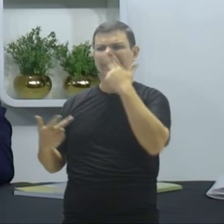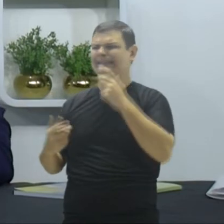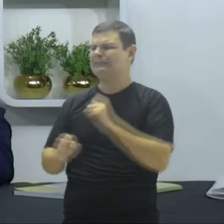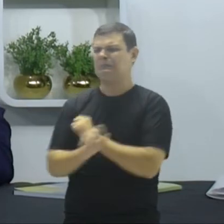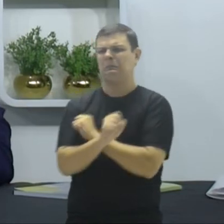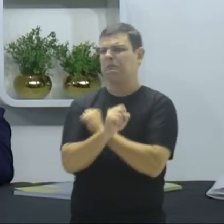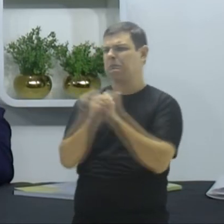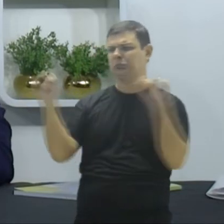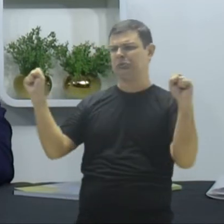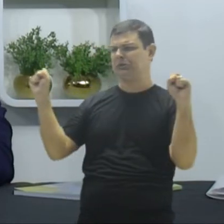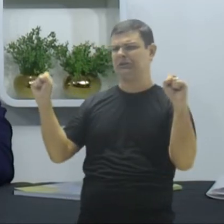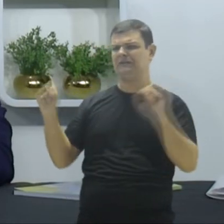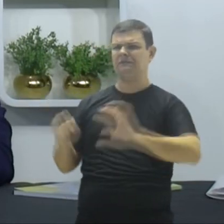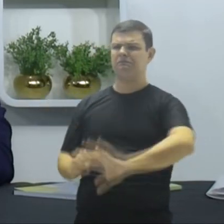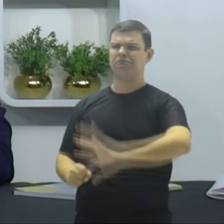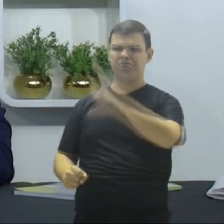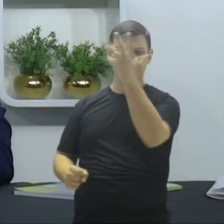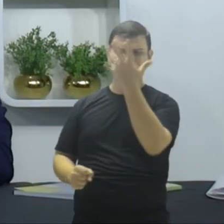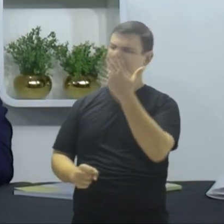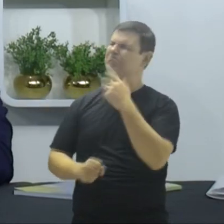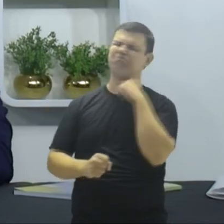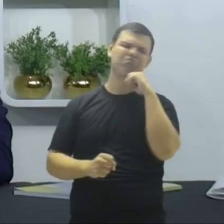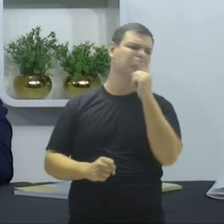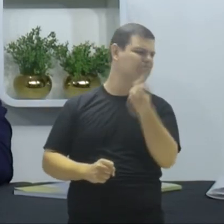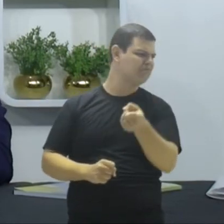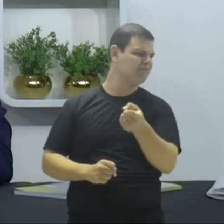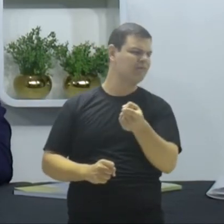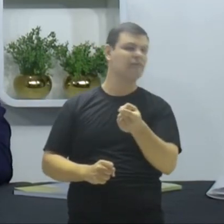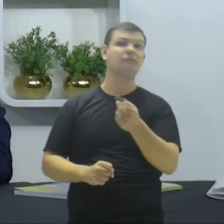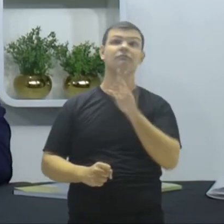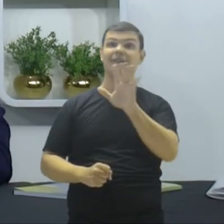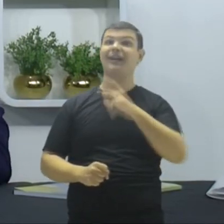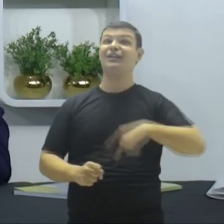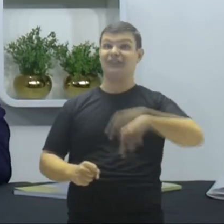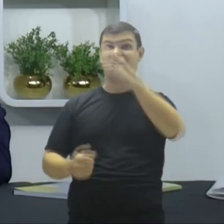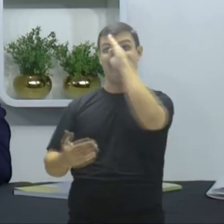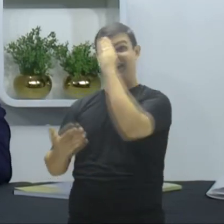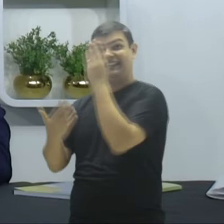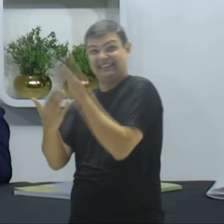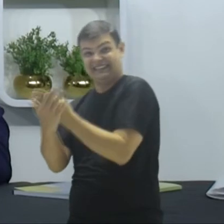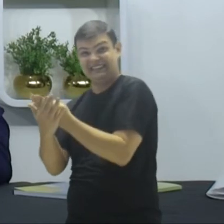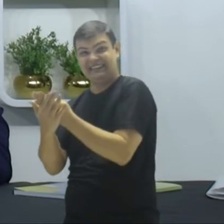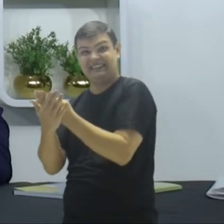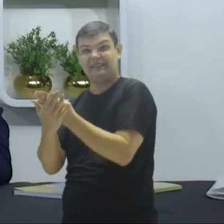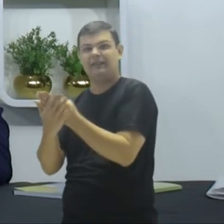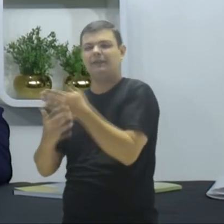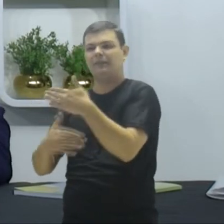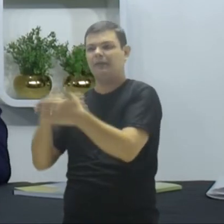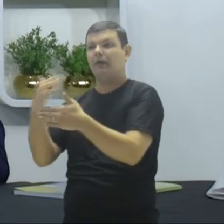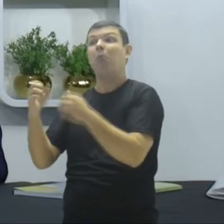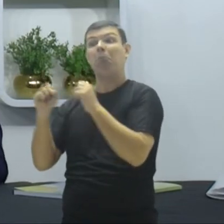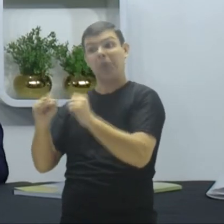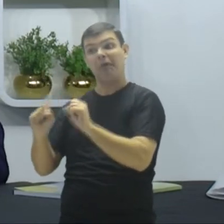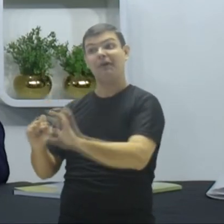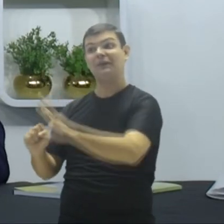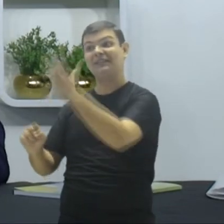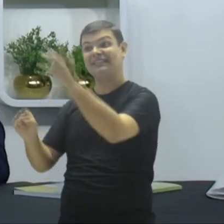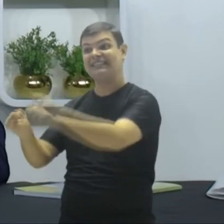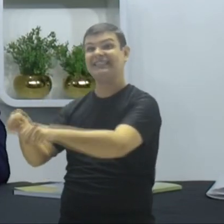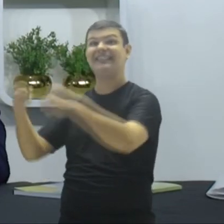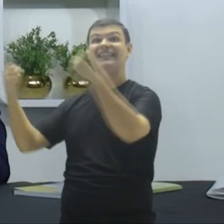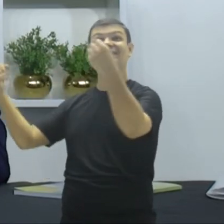impossíveis de acontecer. Mas, se nós acreditarmos, vocês sabiam que o impossível pode se tornar